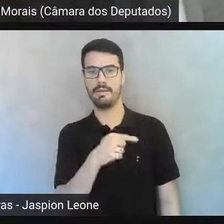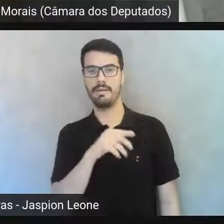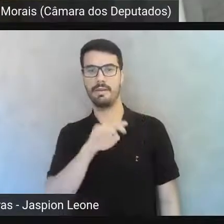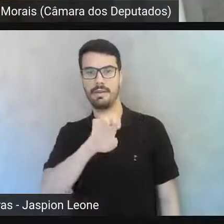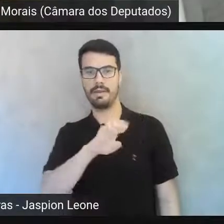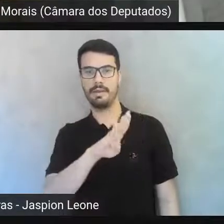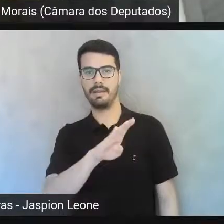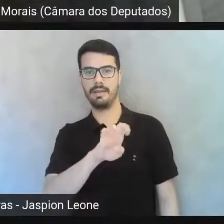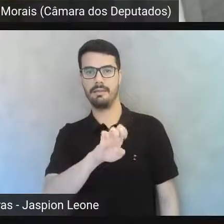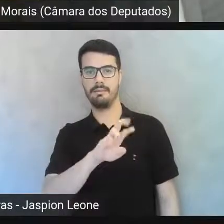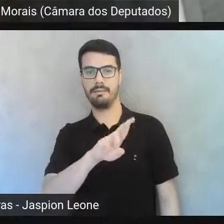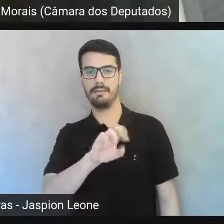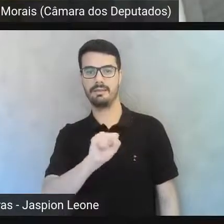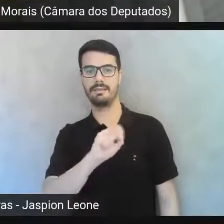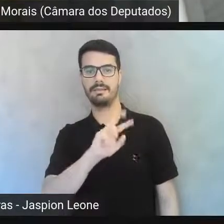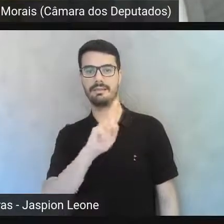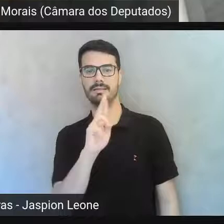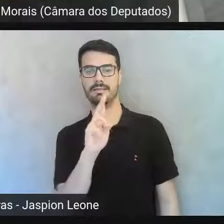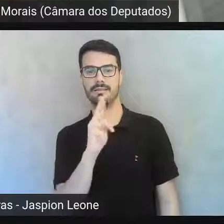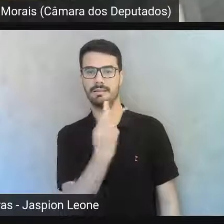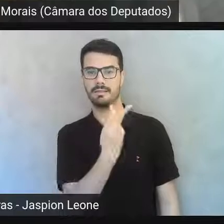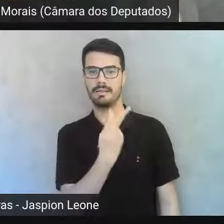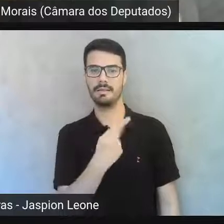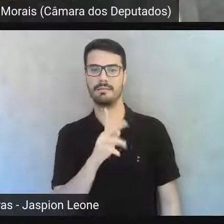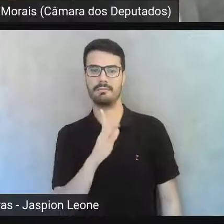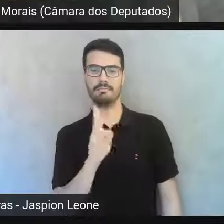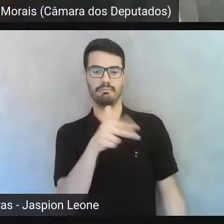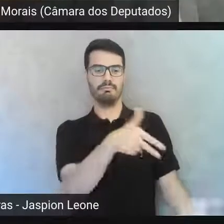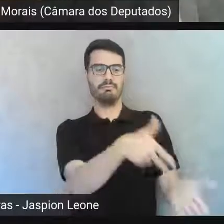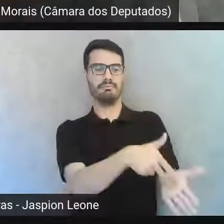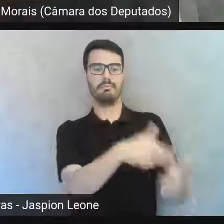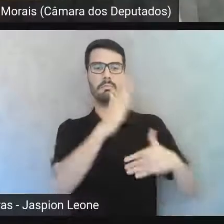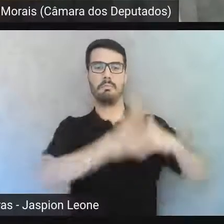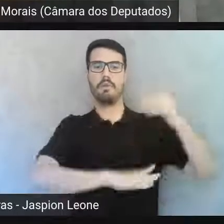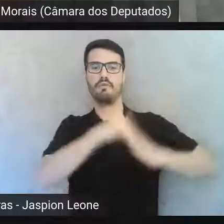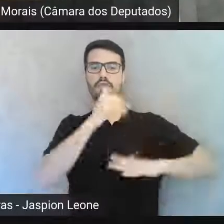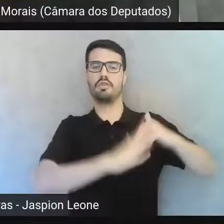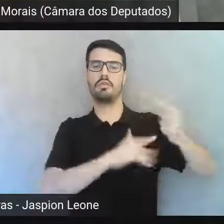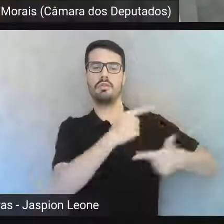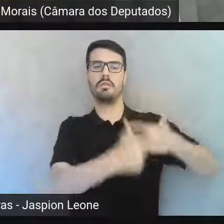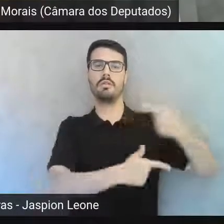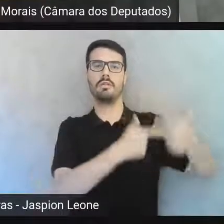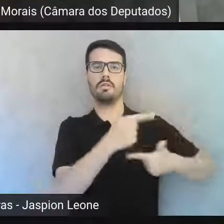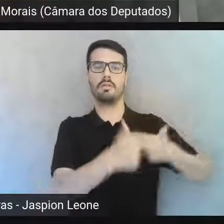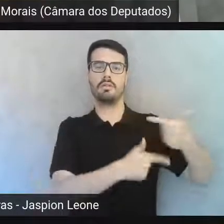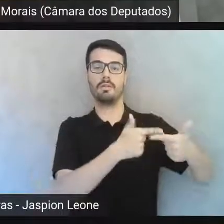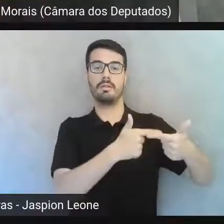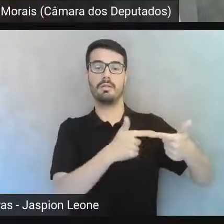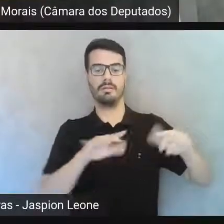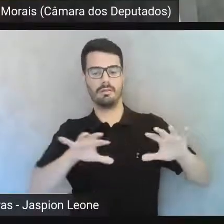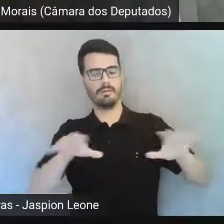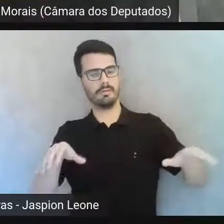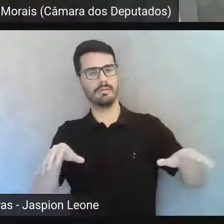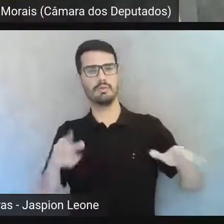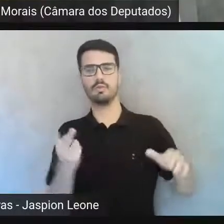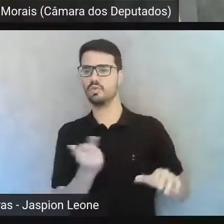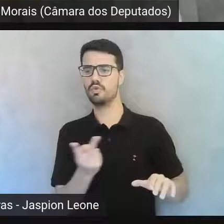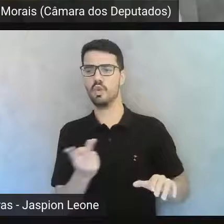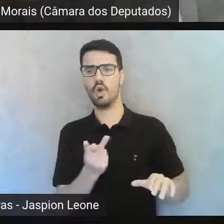o cenário é outro, é prontidão, é o pessoal trabalhando. Então, a depender